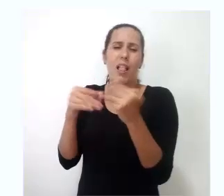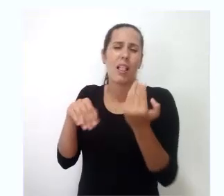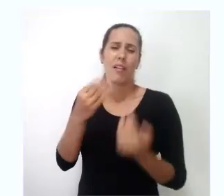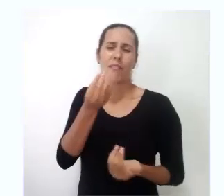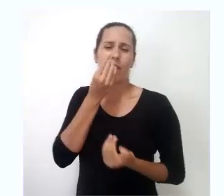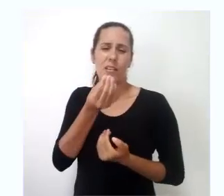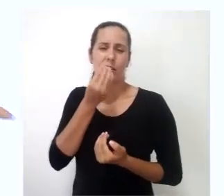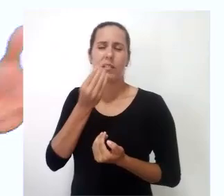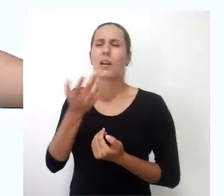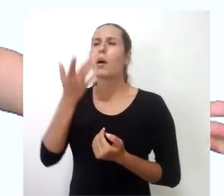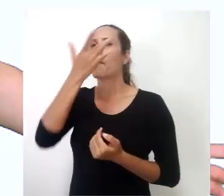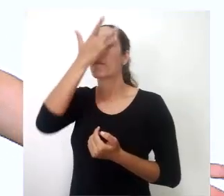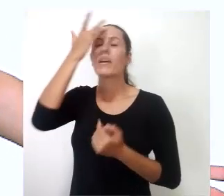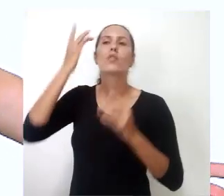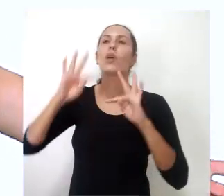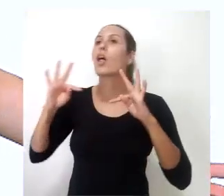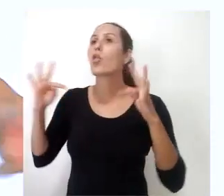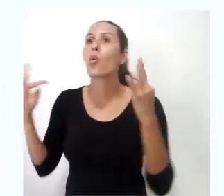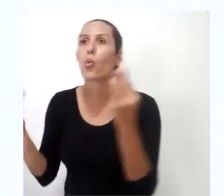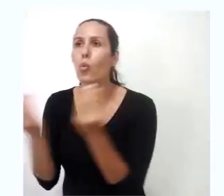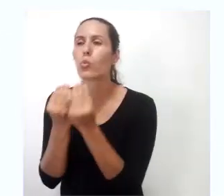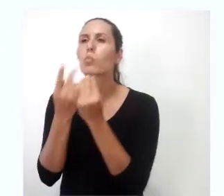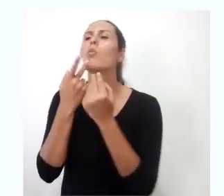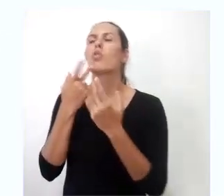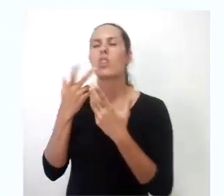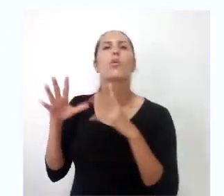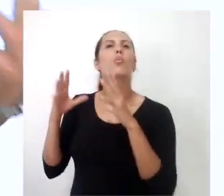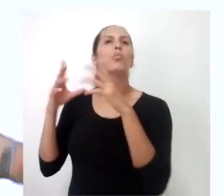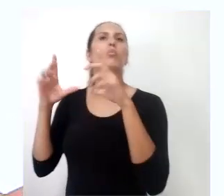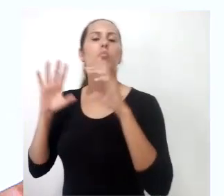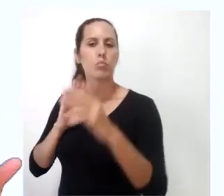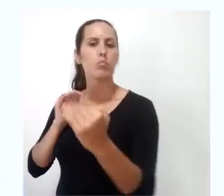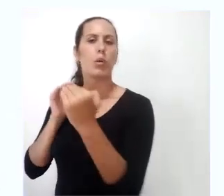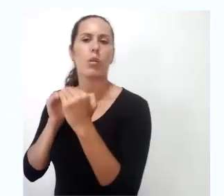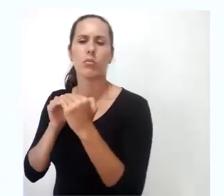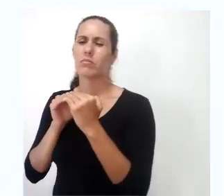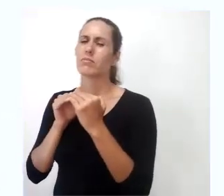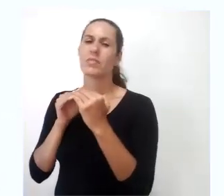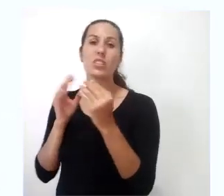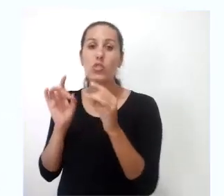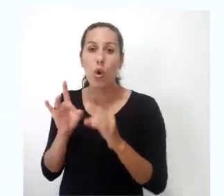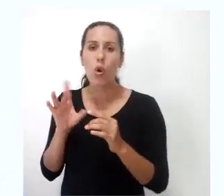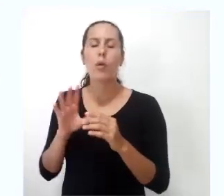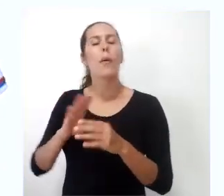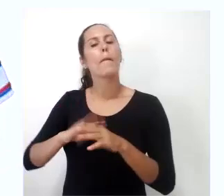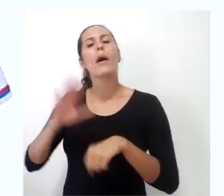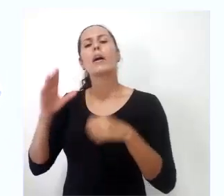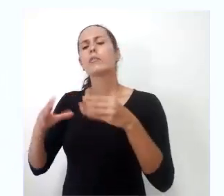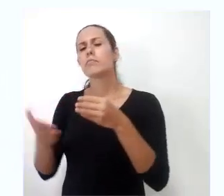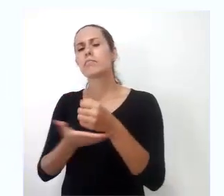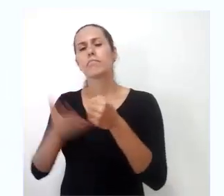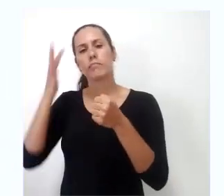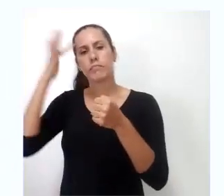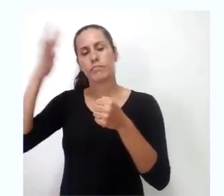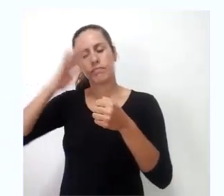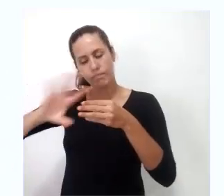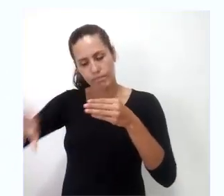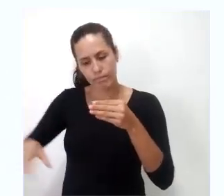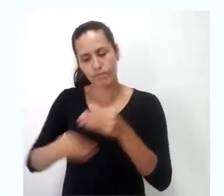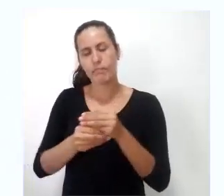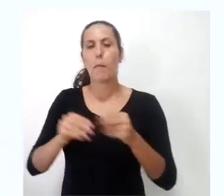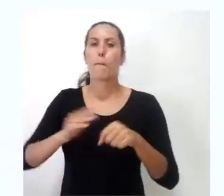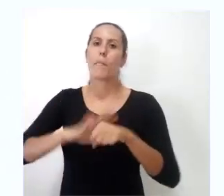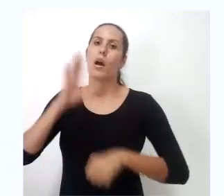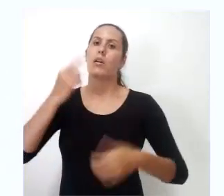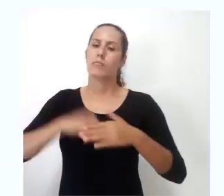ninguém. Porque todo mundo diz, eu também digo. Isso quebra a força argumentativa. Então, em síntese,